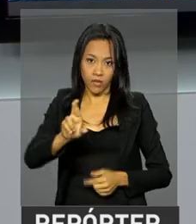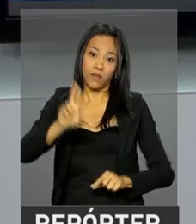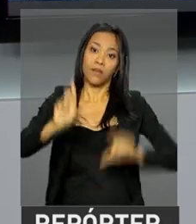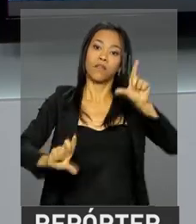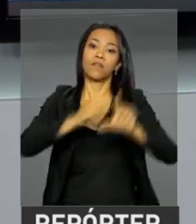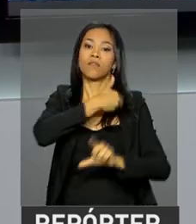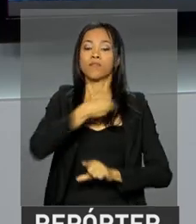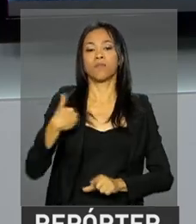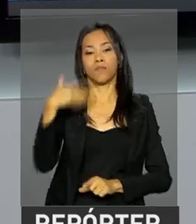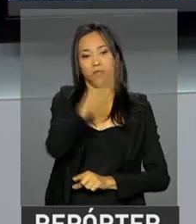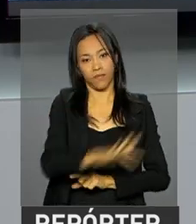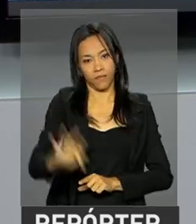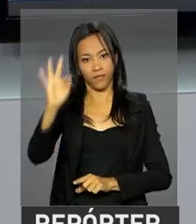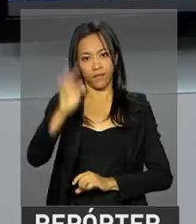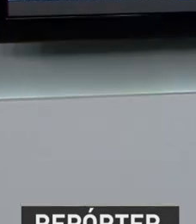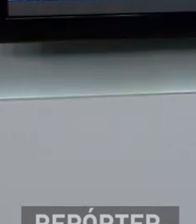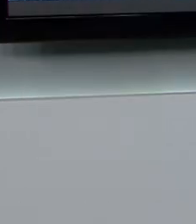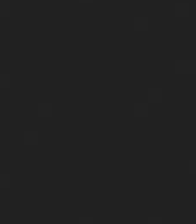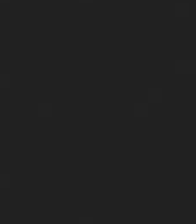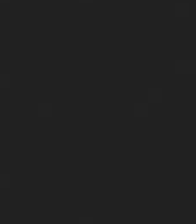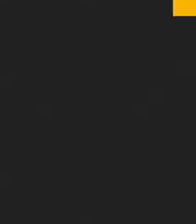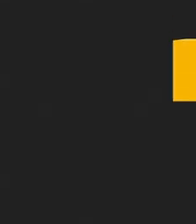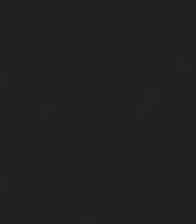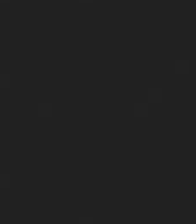NBR a TV do Governo